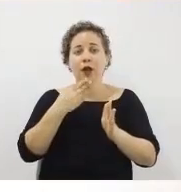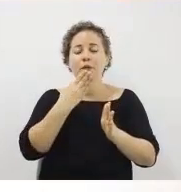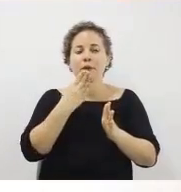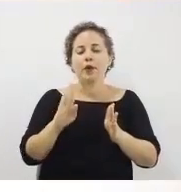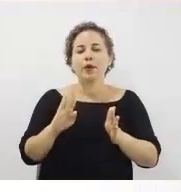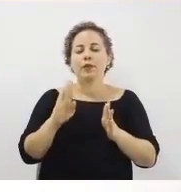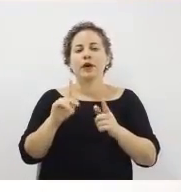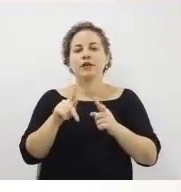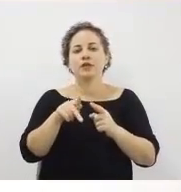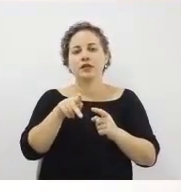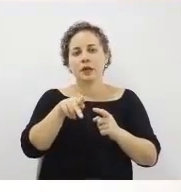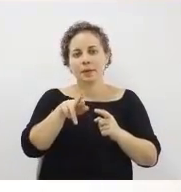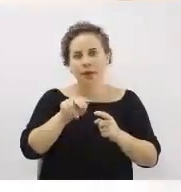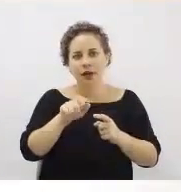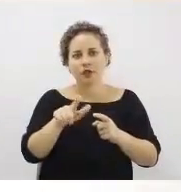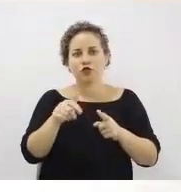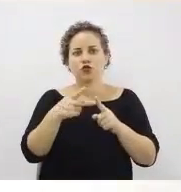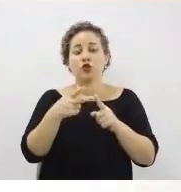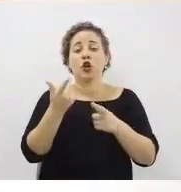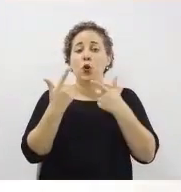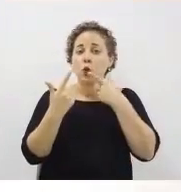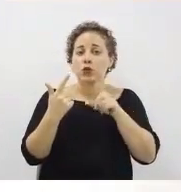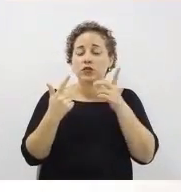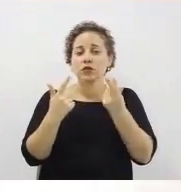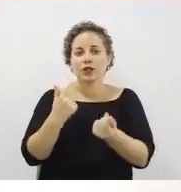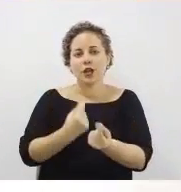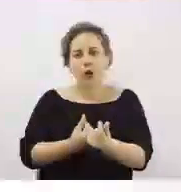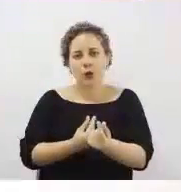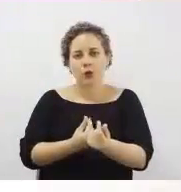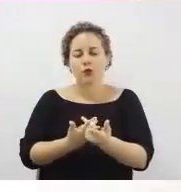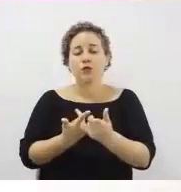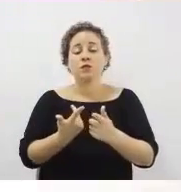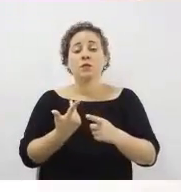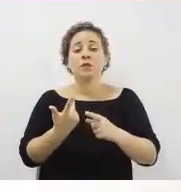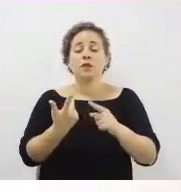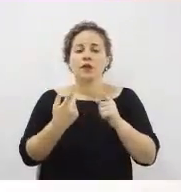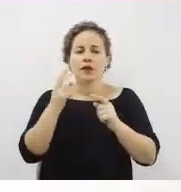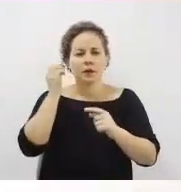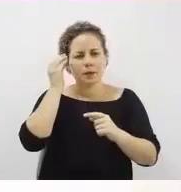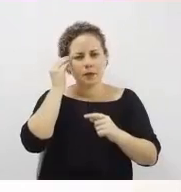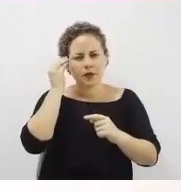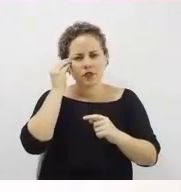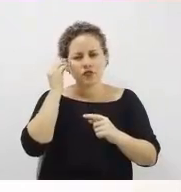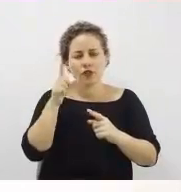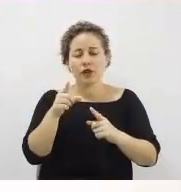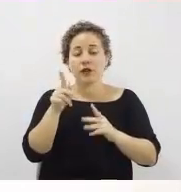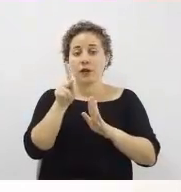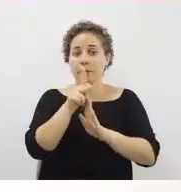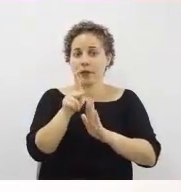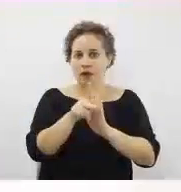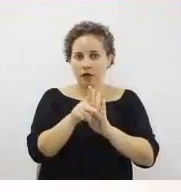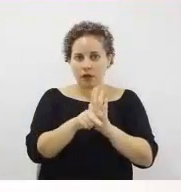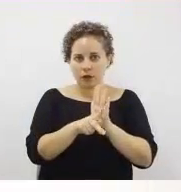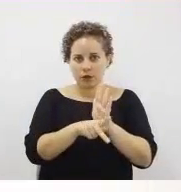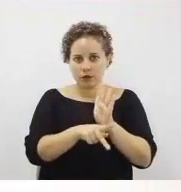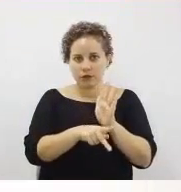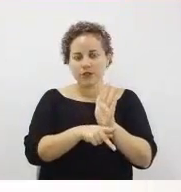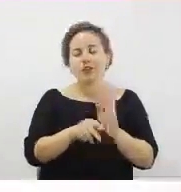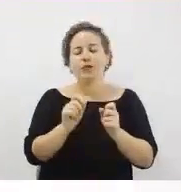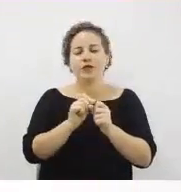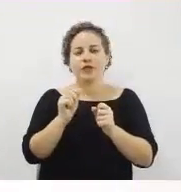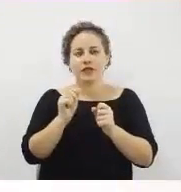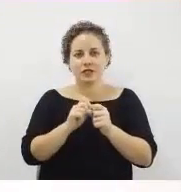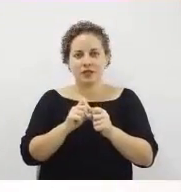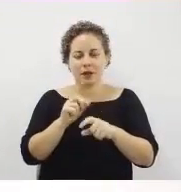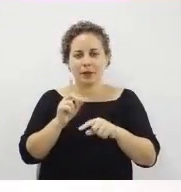e de alocação e priorização de recursos. Imaginem que esta aqui é a programação de produção